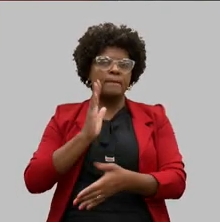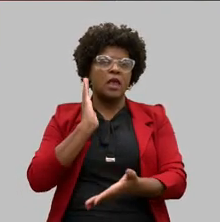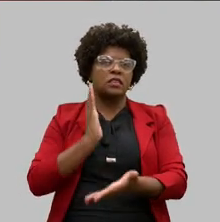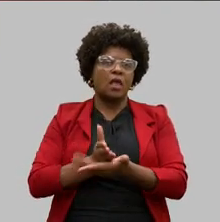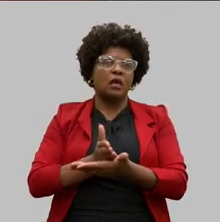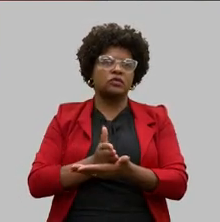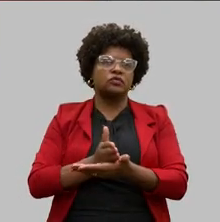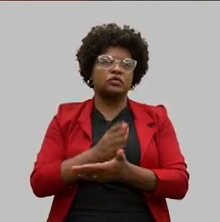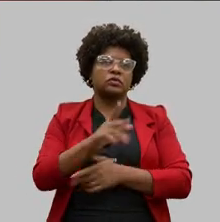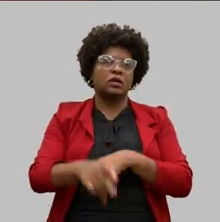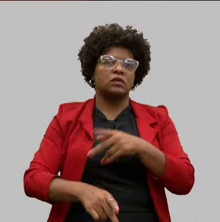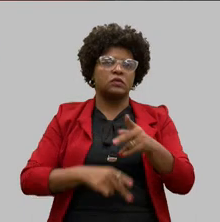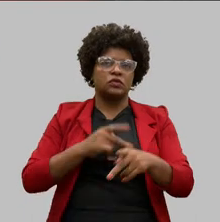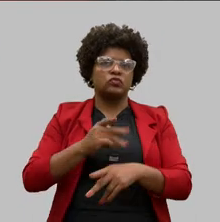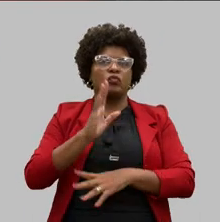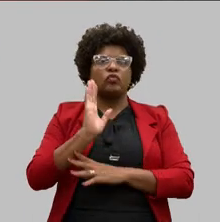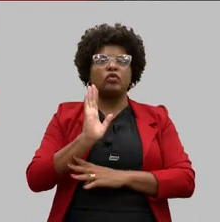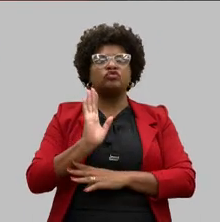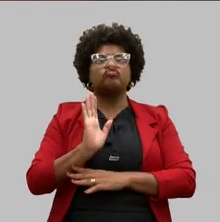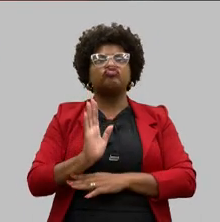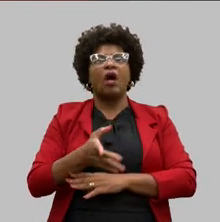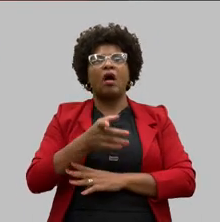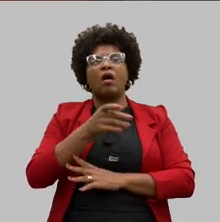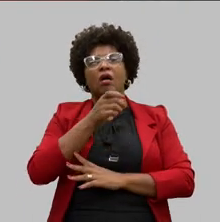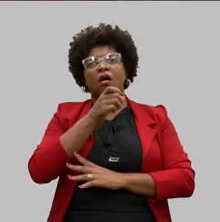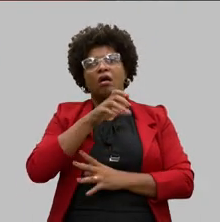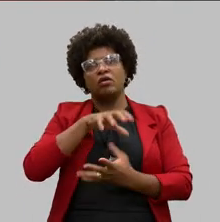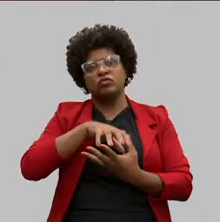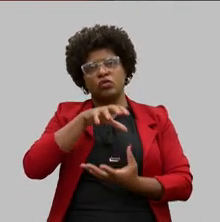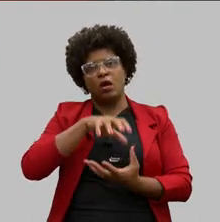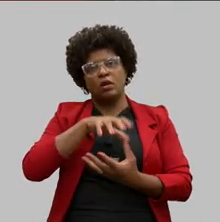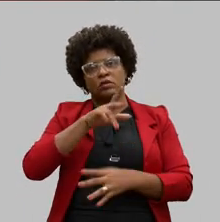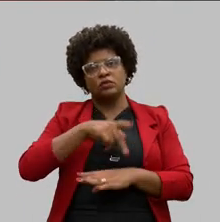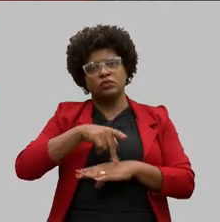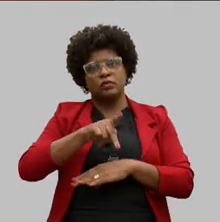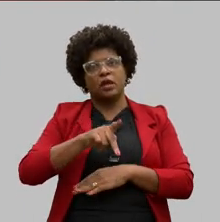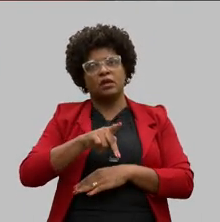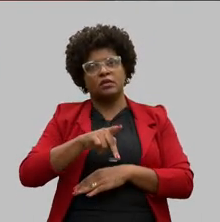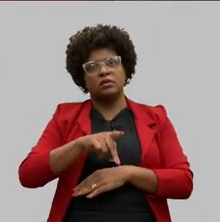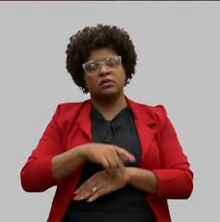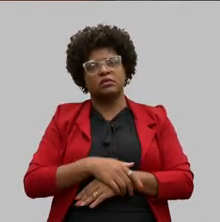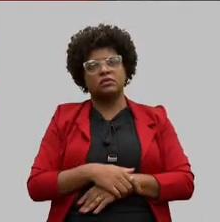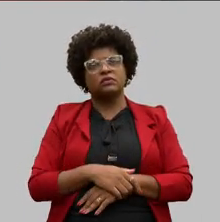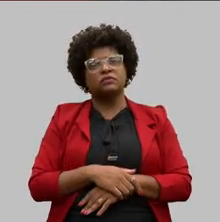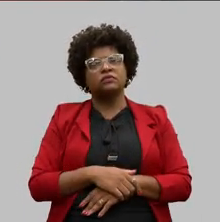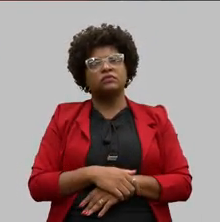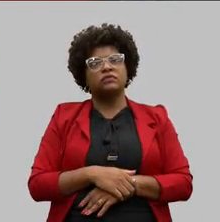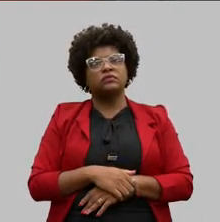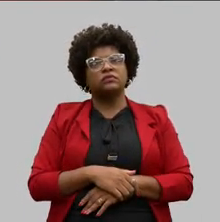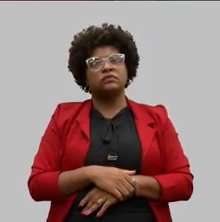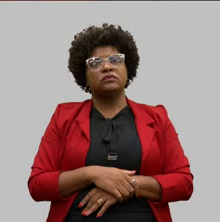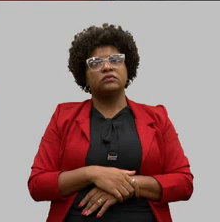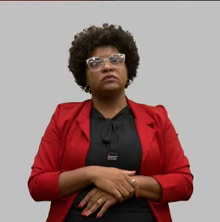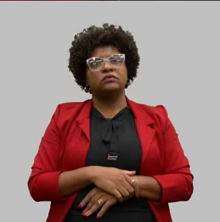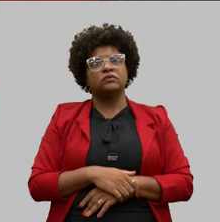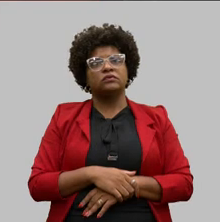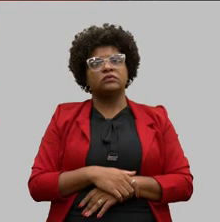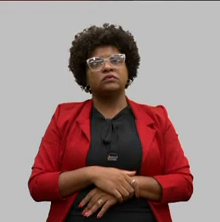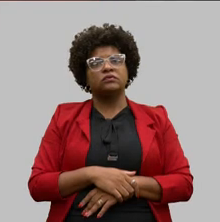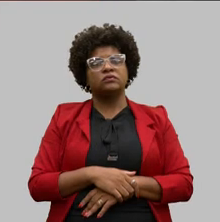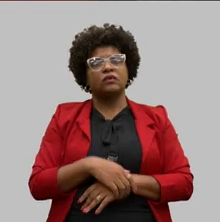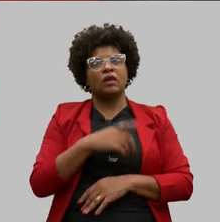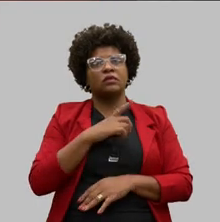população idosa no país então é um país que envelhece a cada dia e aí nós temos um